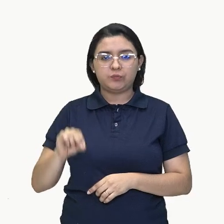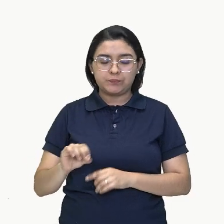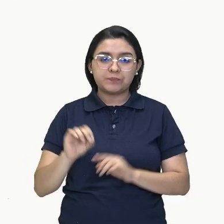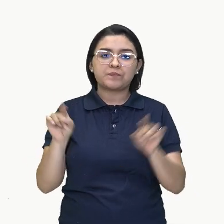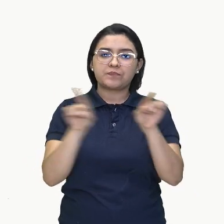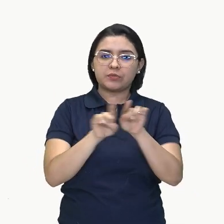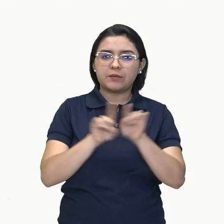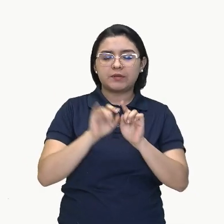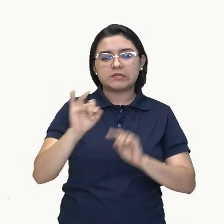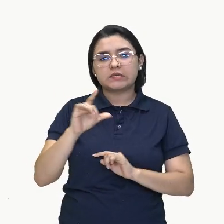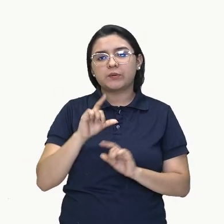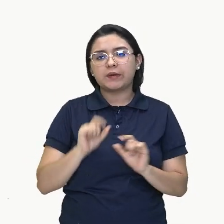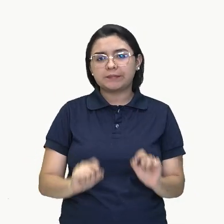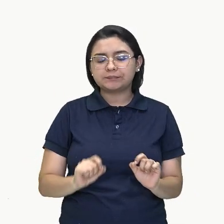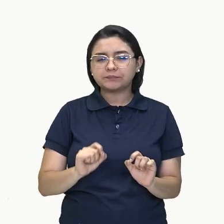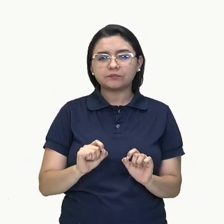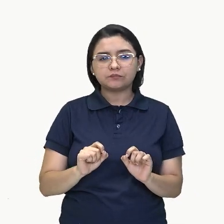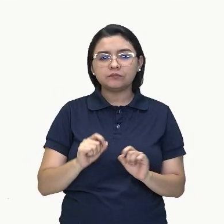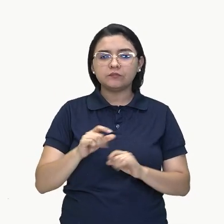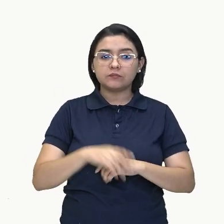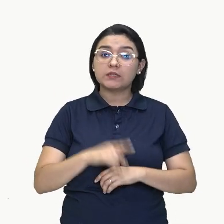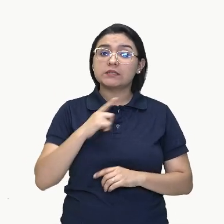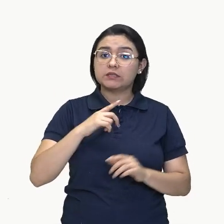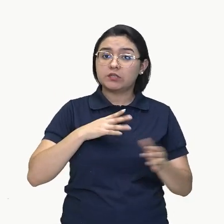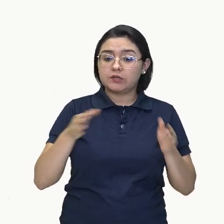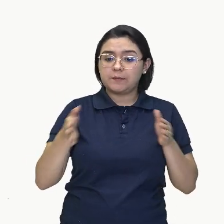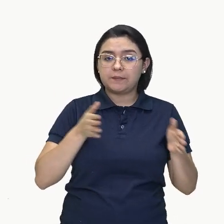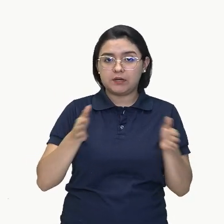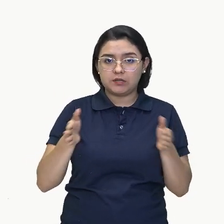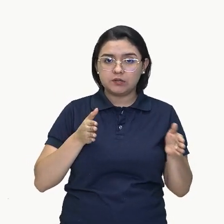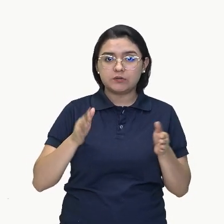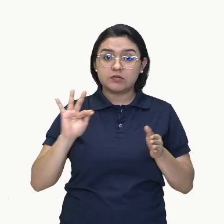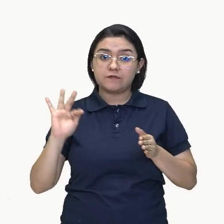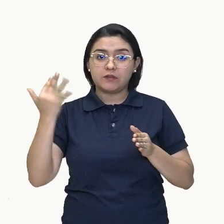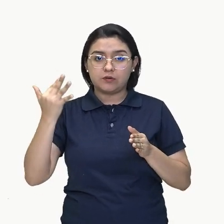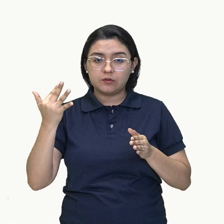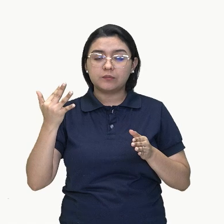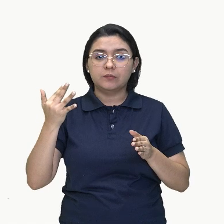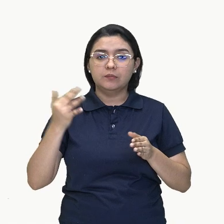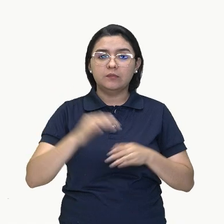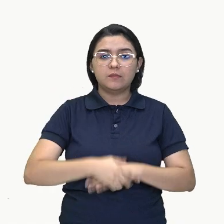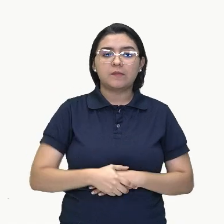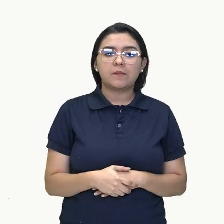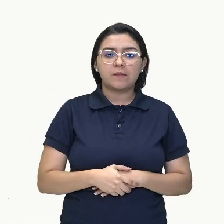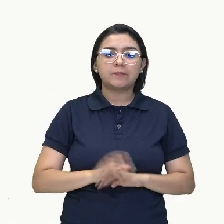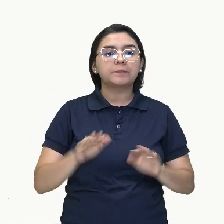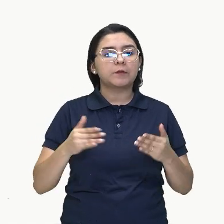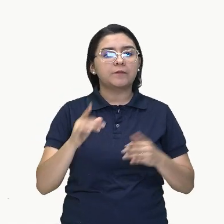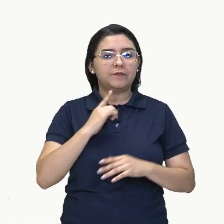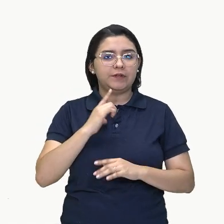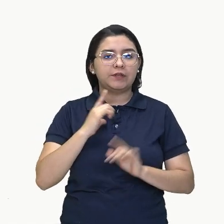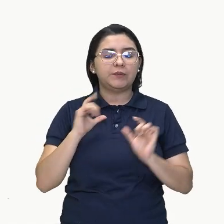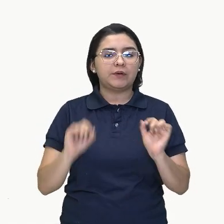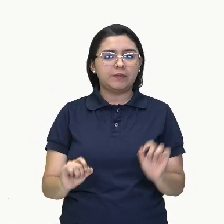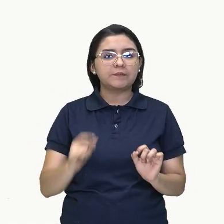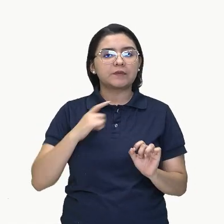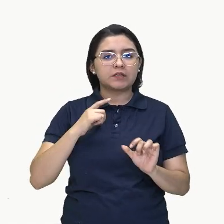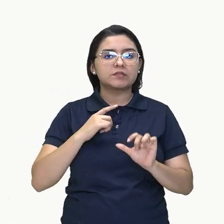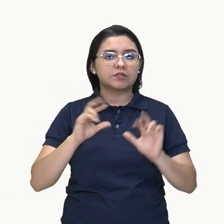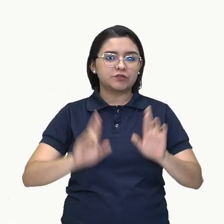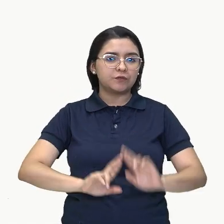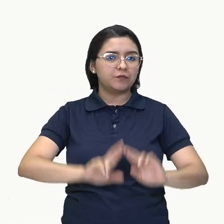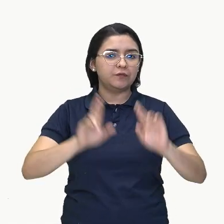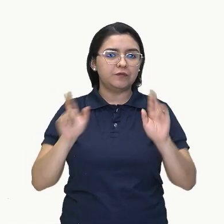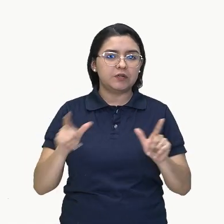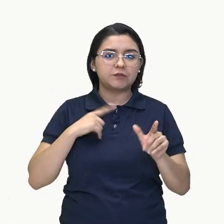estamos ali sobre esse fenômeno da Laninha ou do El Niño, aí eu vou ter essa